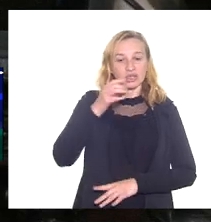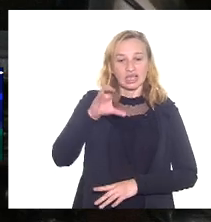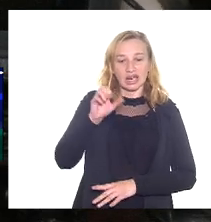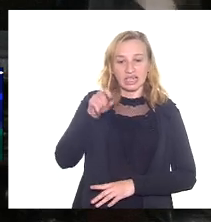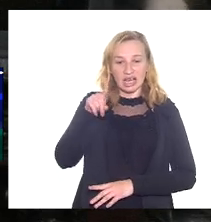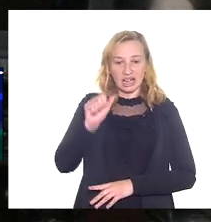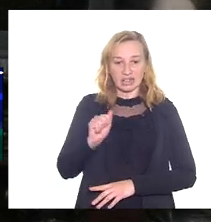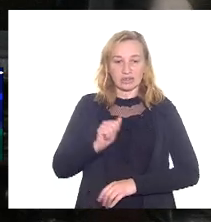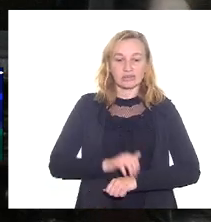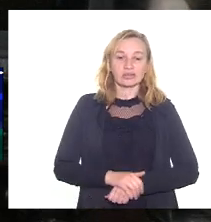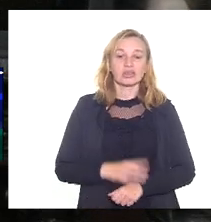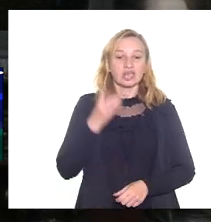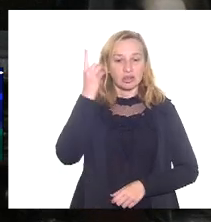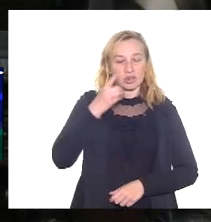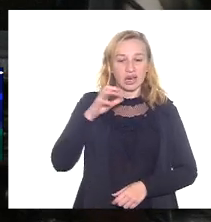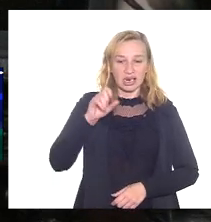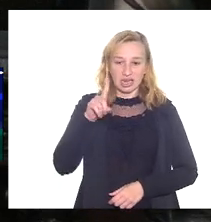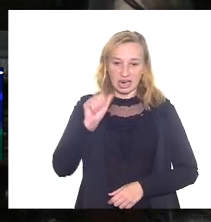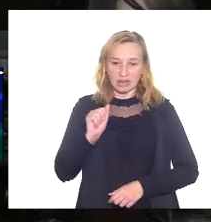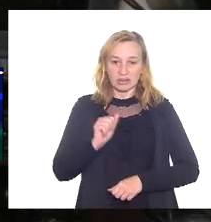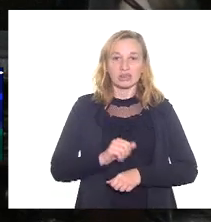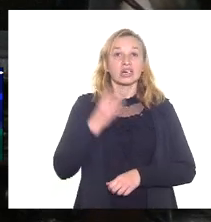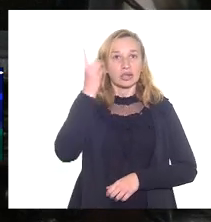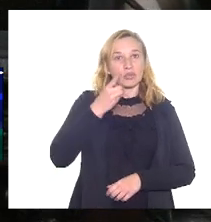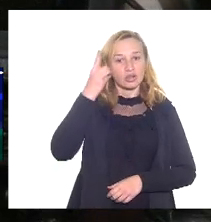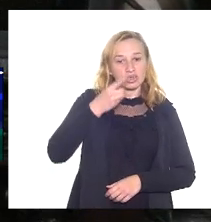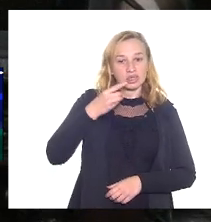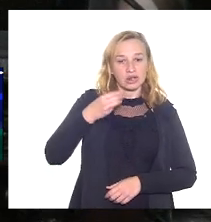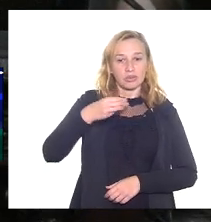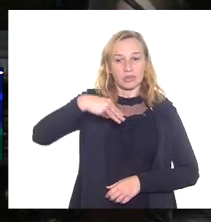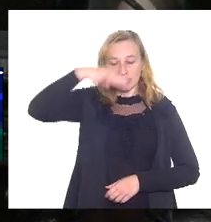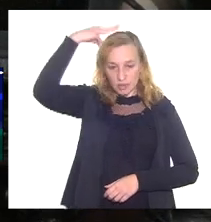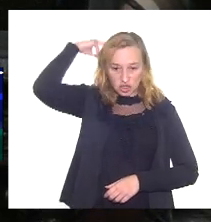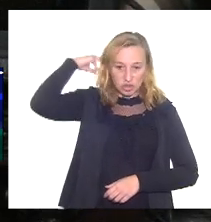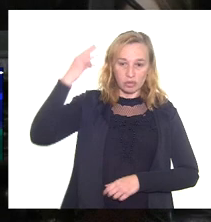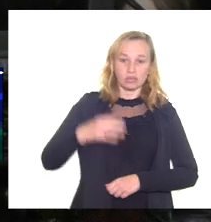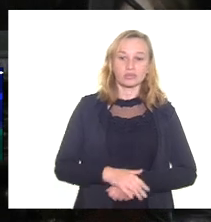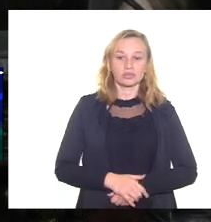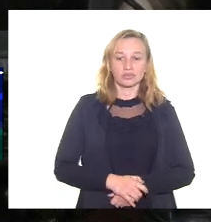Canella. Deputado Márcio Canella. Deputado Márcio Pacheco.